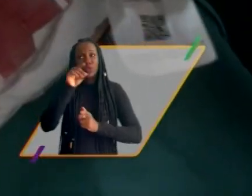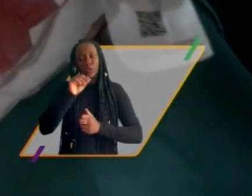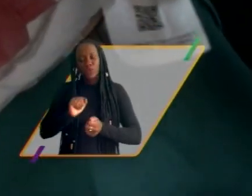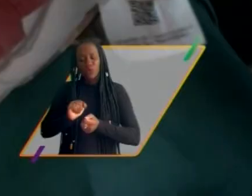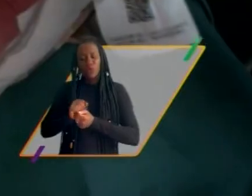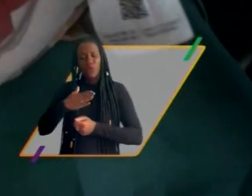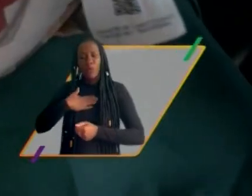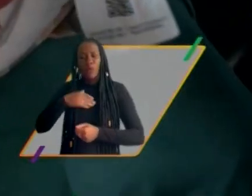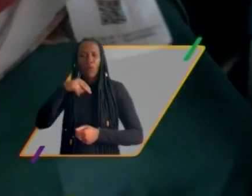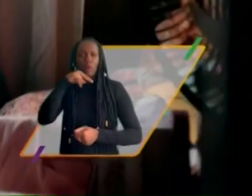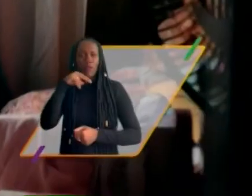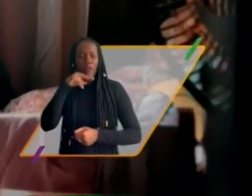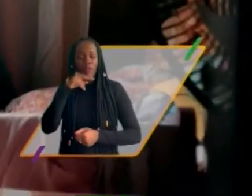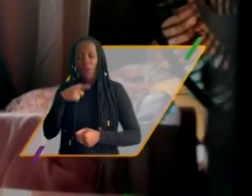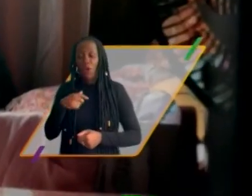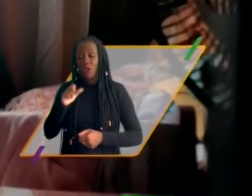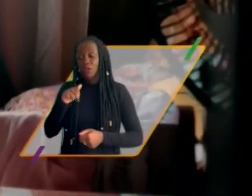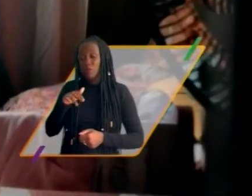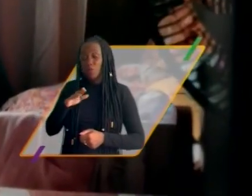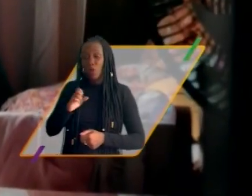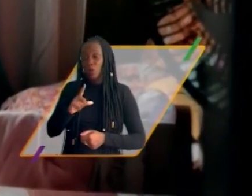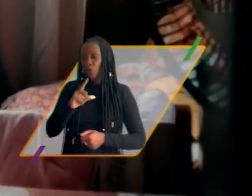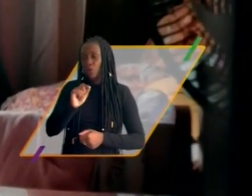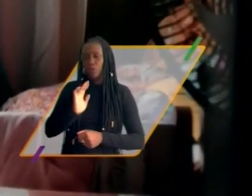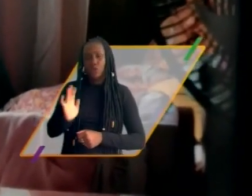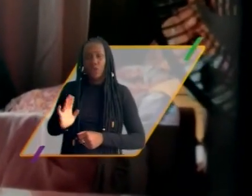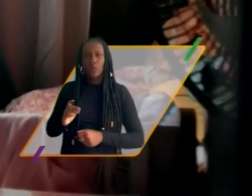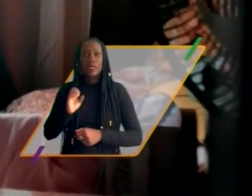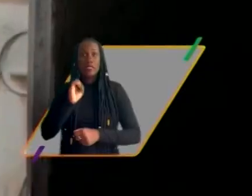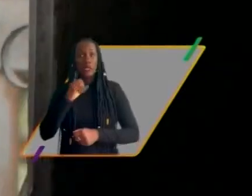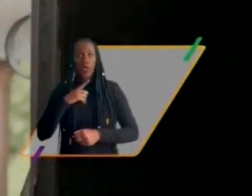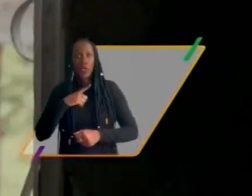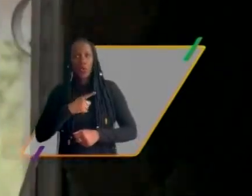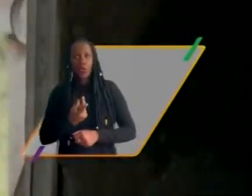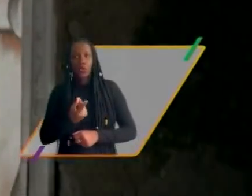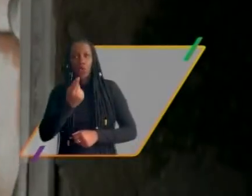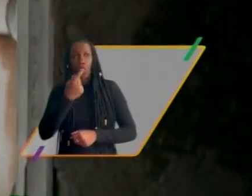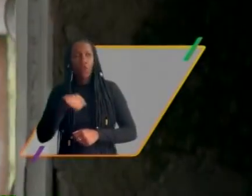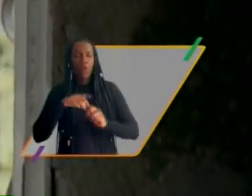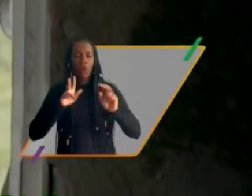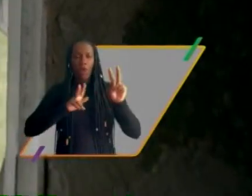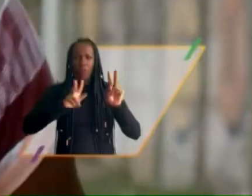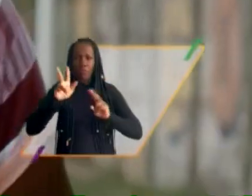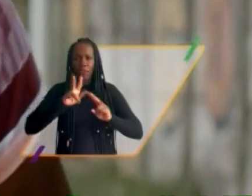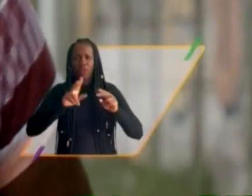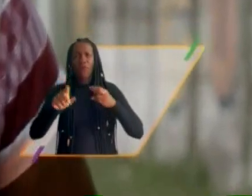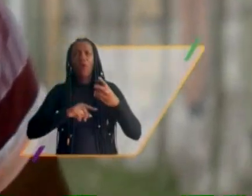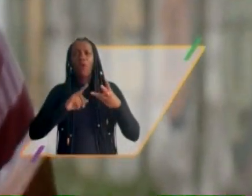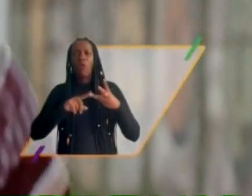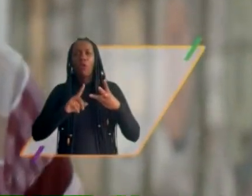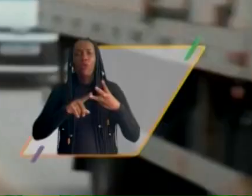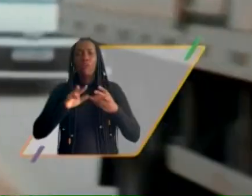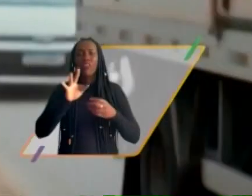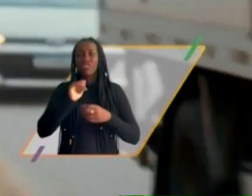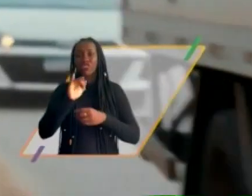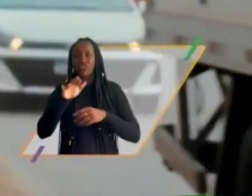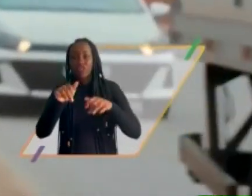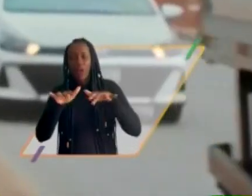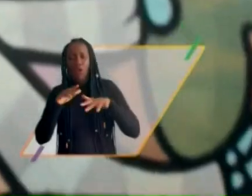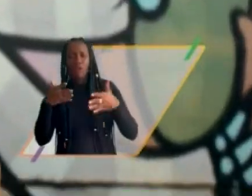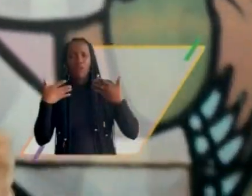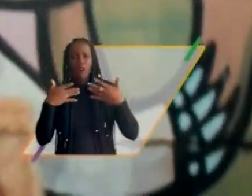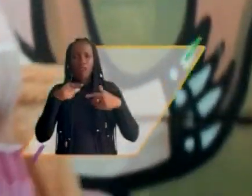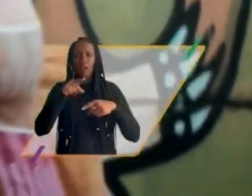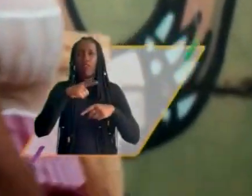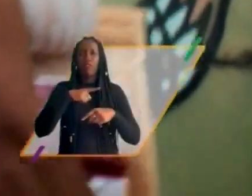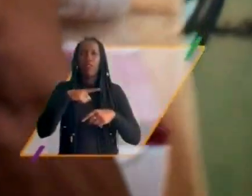com meu neto. Eu tô indo, viu, Samuel? Tchau. Quando eu tenho condições, eu vou pro carnaval, eu vou pro festival de